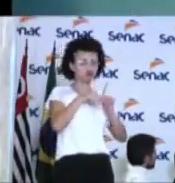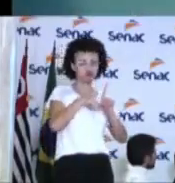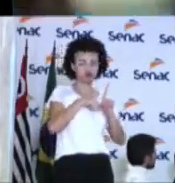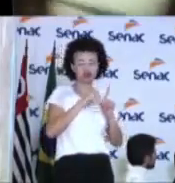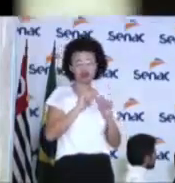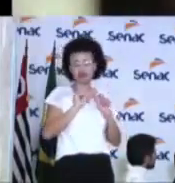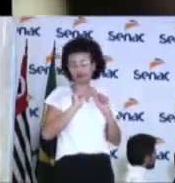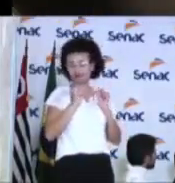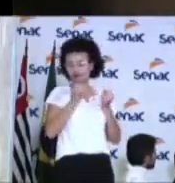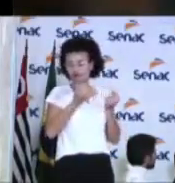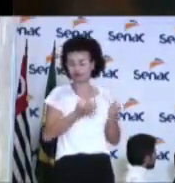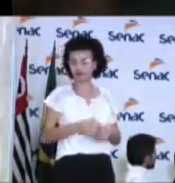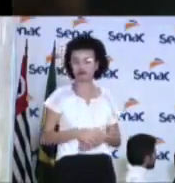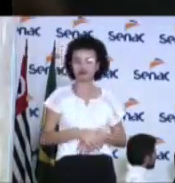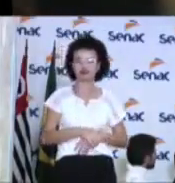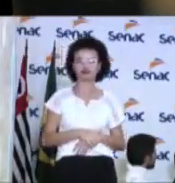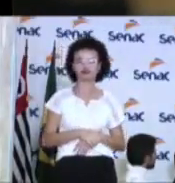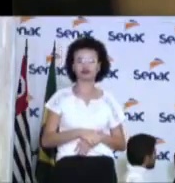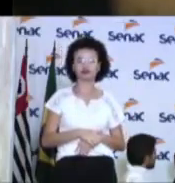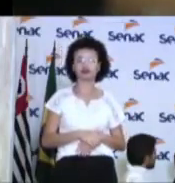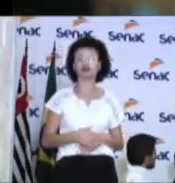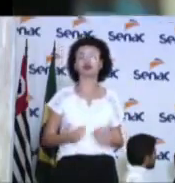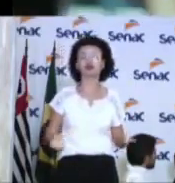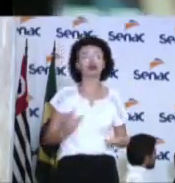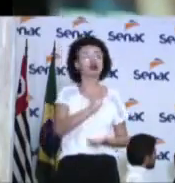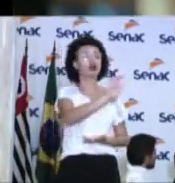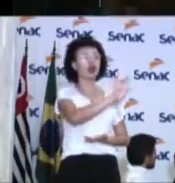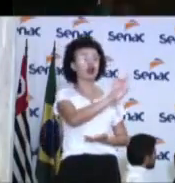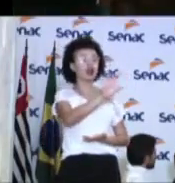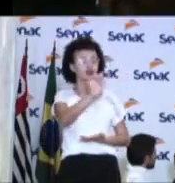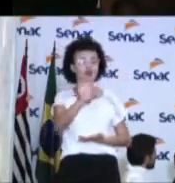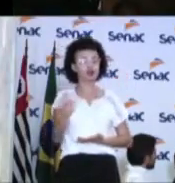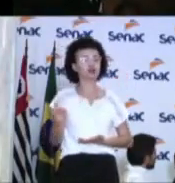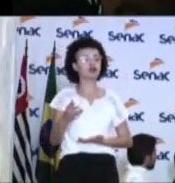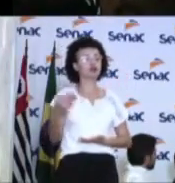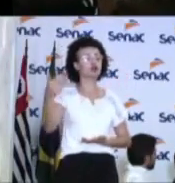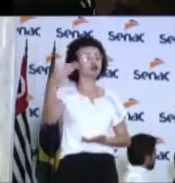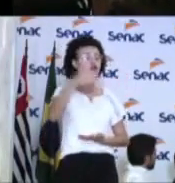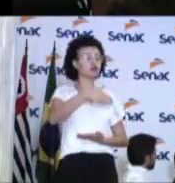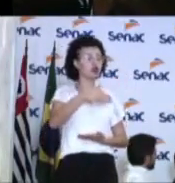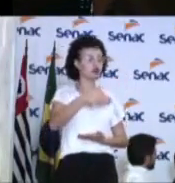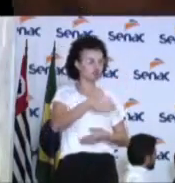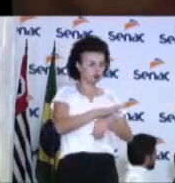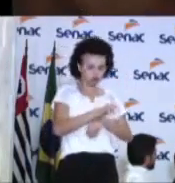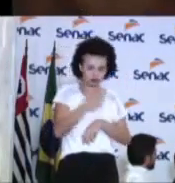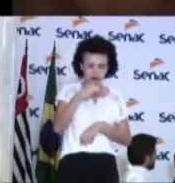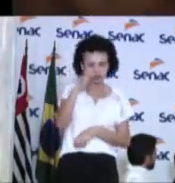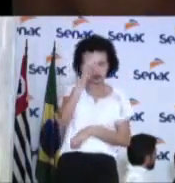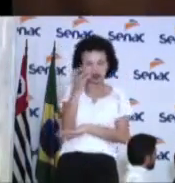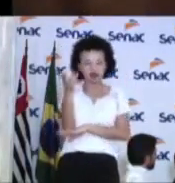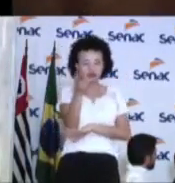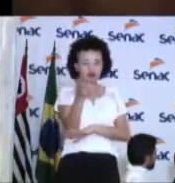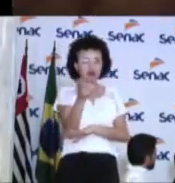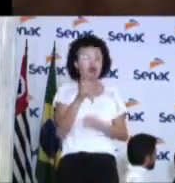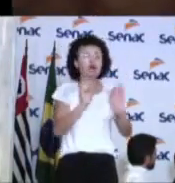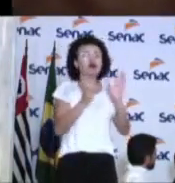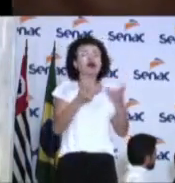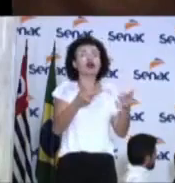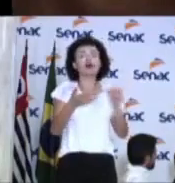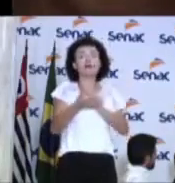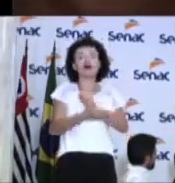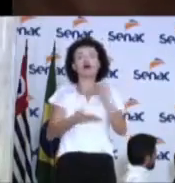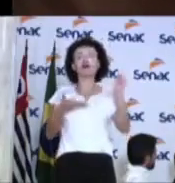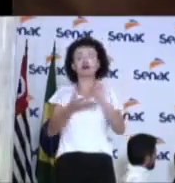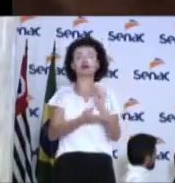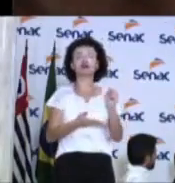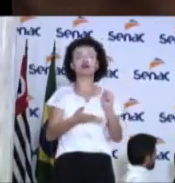esse esforço. Cada um de vocês veio aqui para aprender a ser garçom, certo? E vamos começar pelo básico.